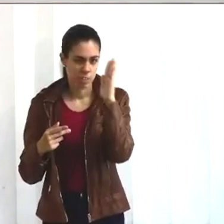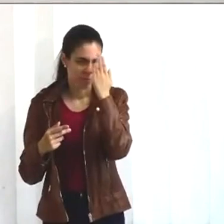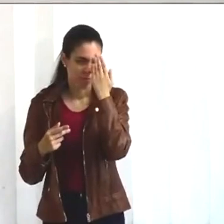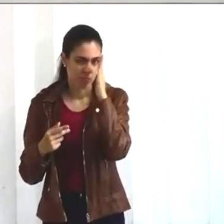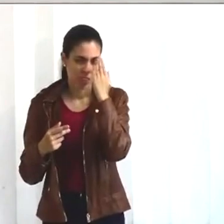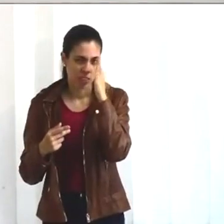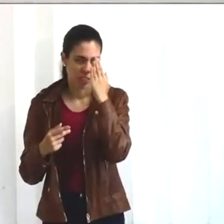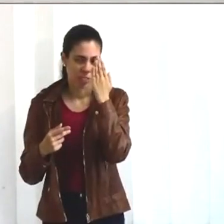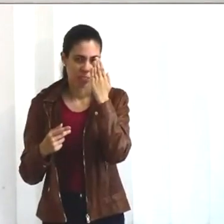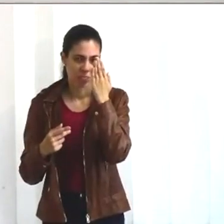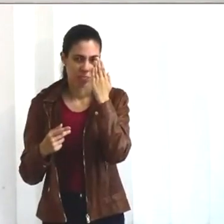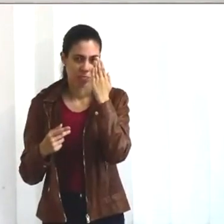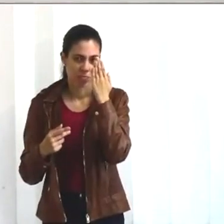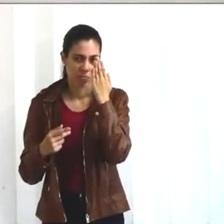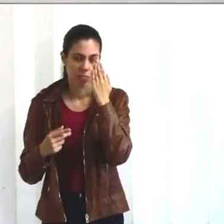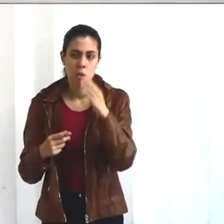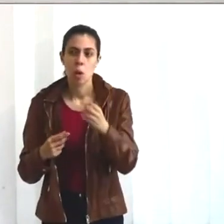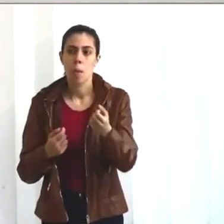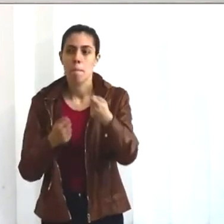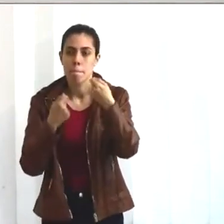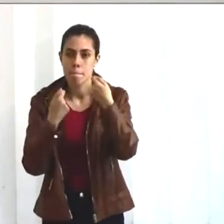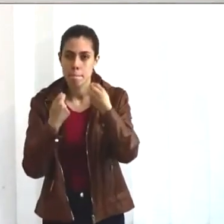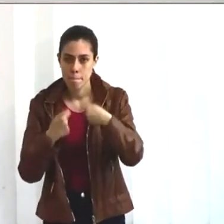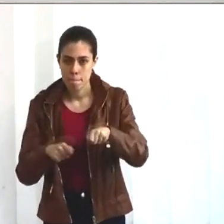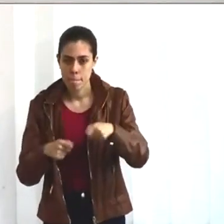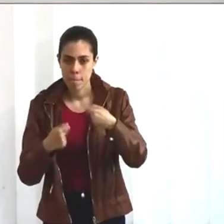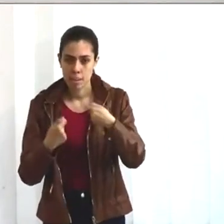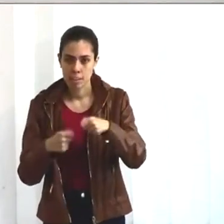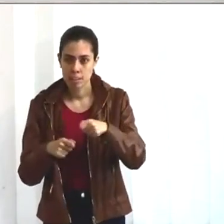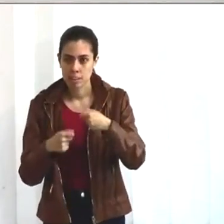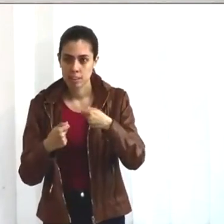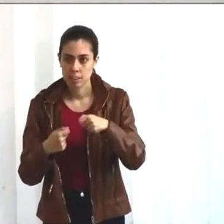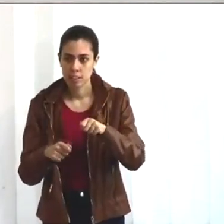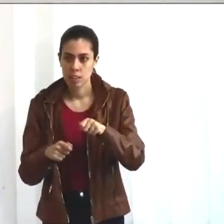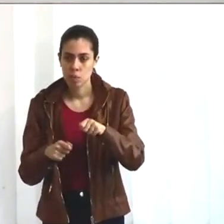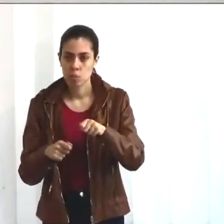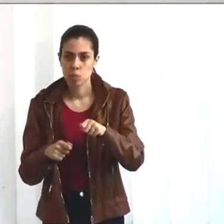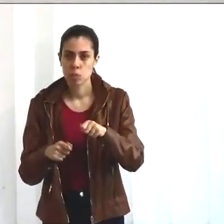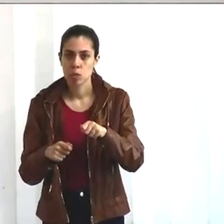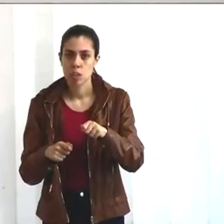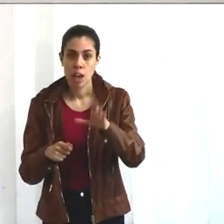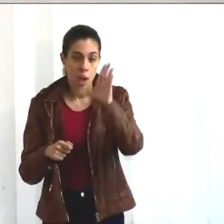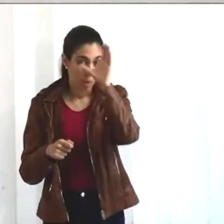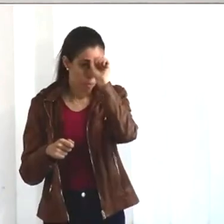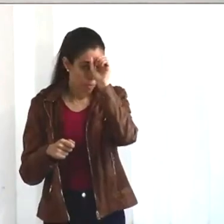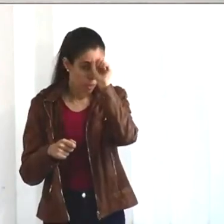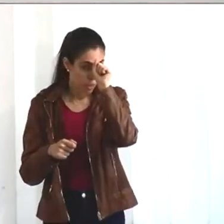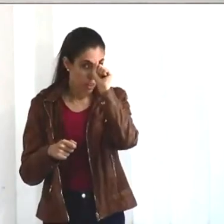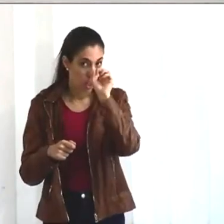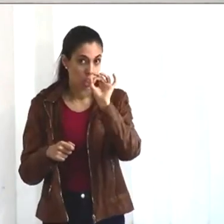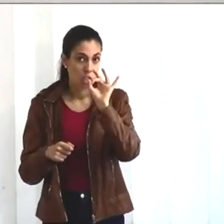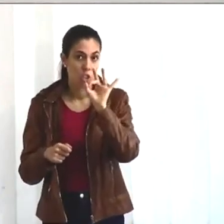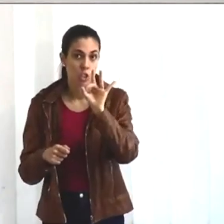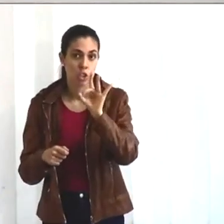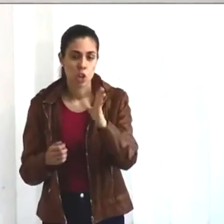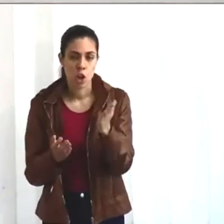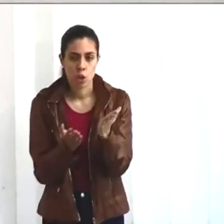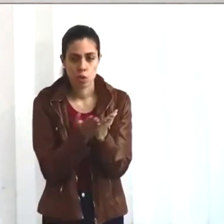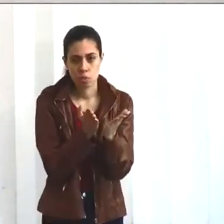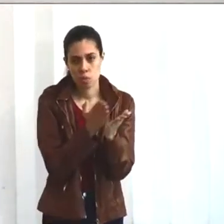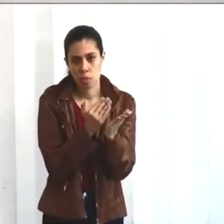que persistem. A persistência nos judeus vem na morte de Estevão, a persistência vem